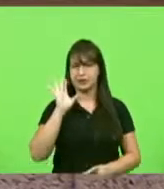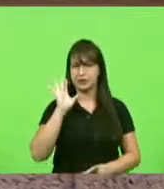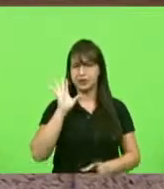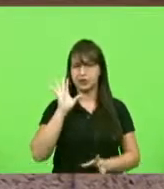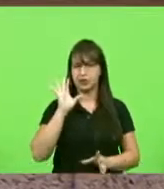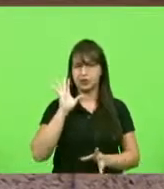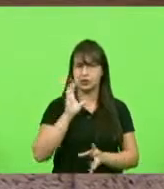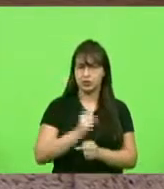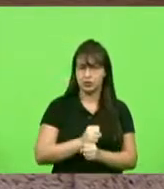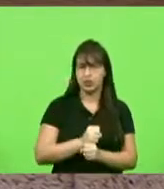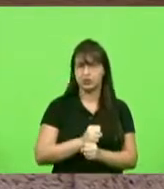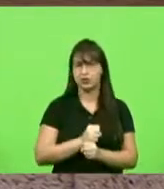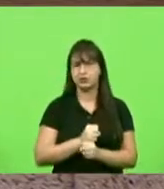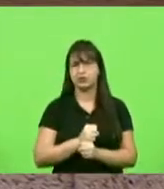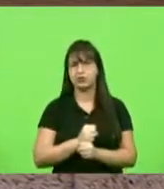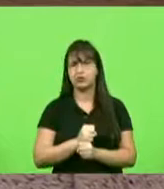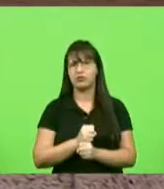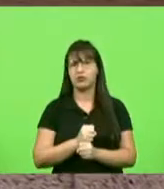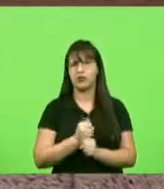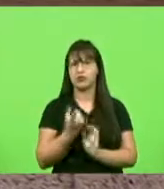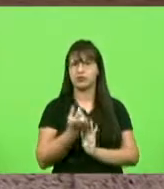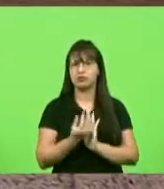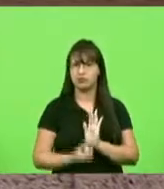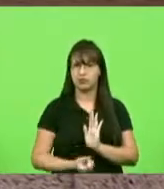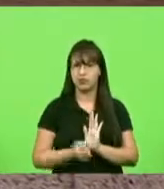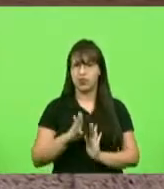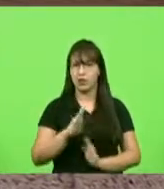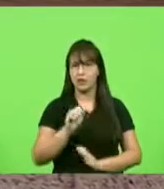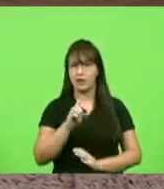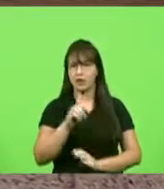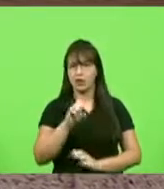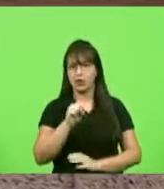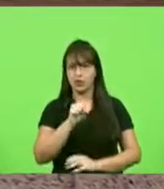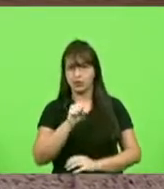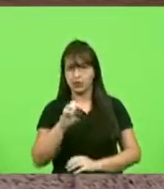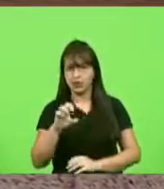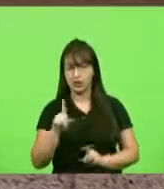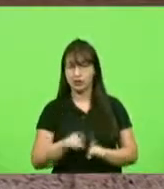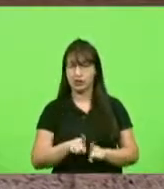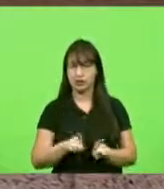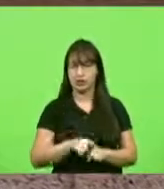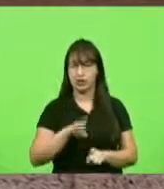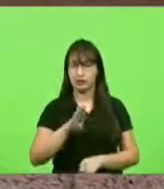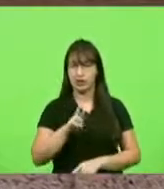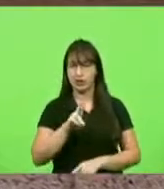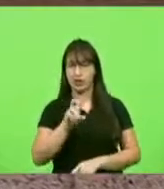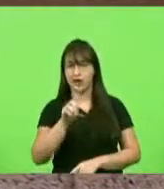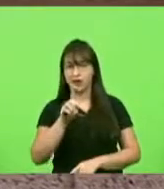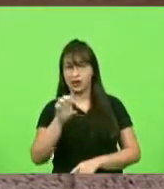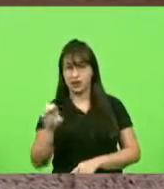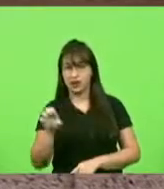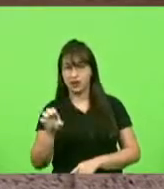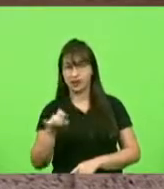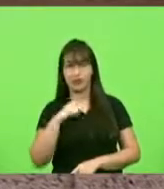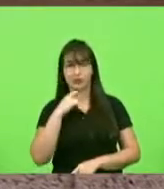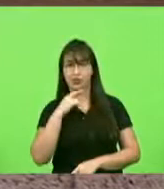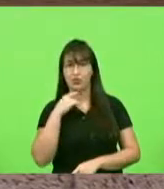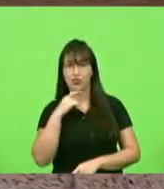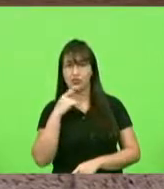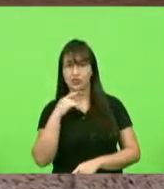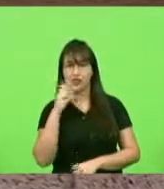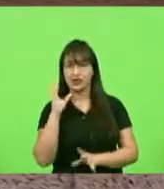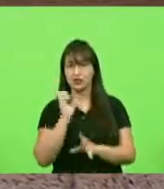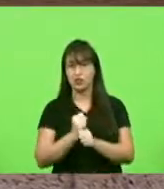o orçamento do BADESC com o orçamento do BRDE, não tem como nós chegarmos a